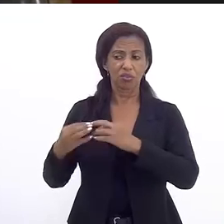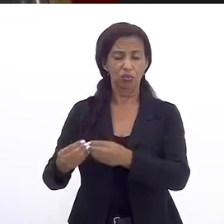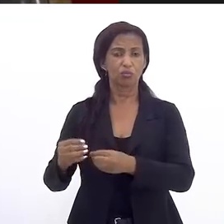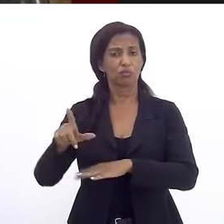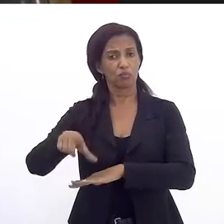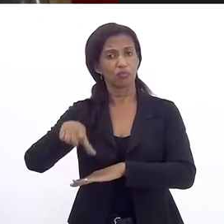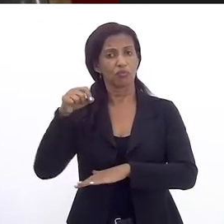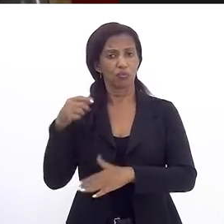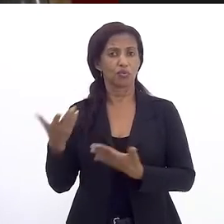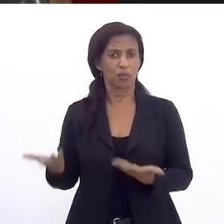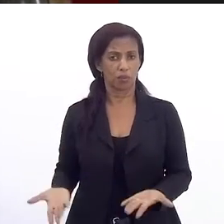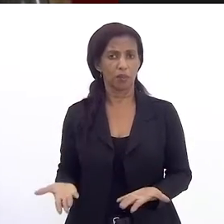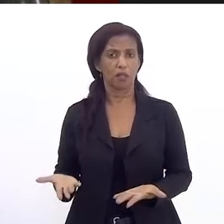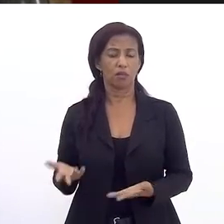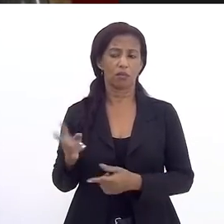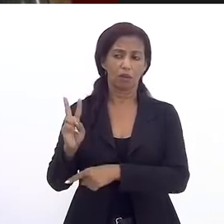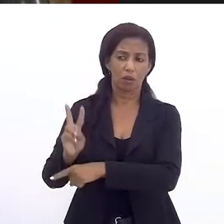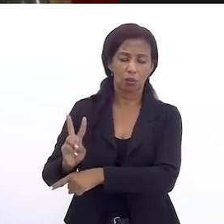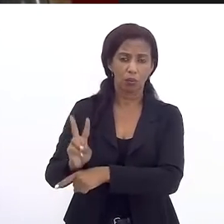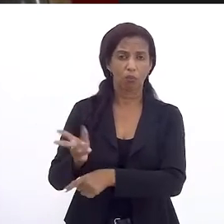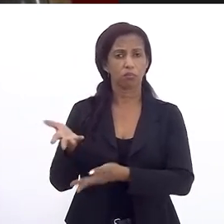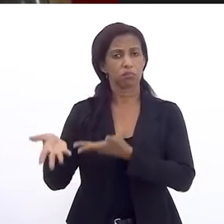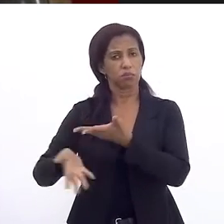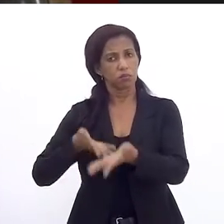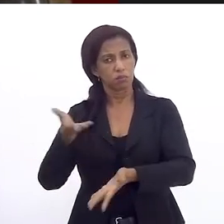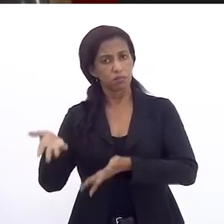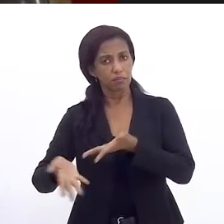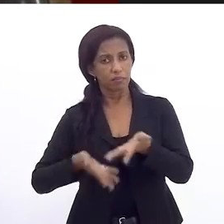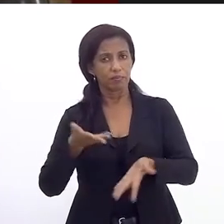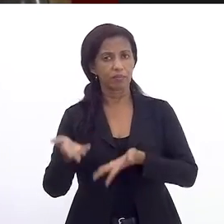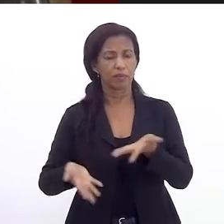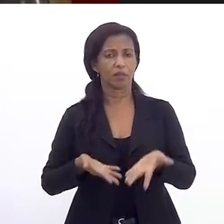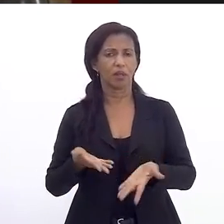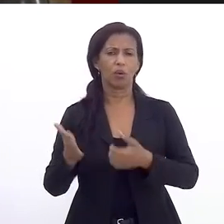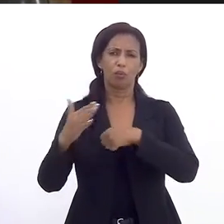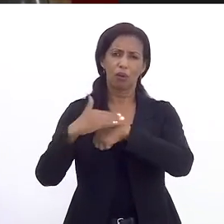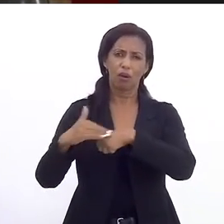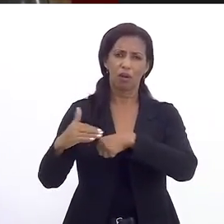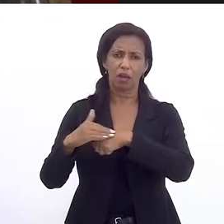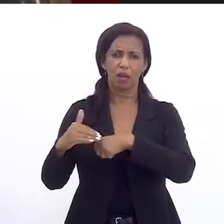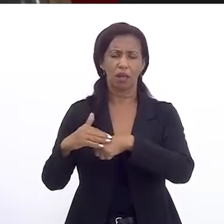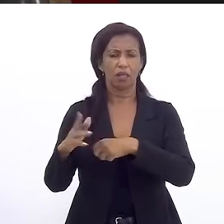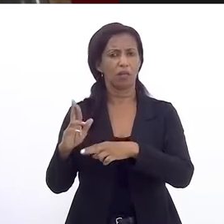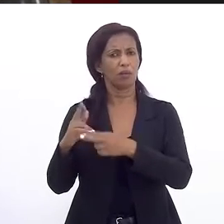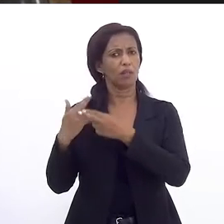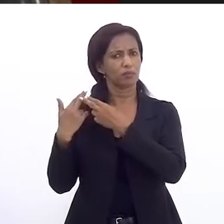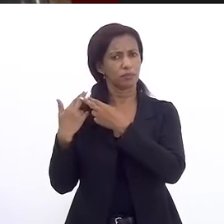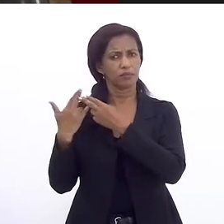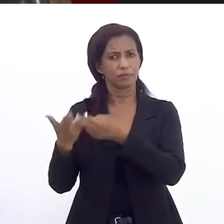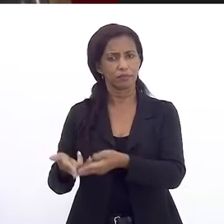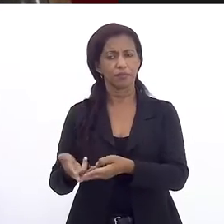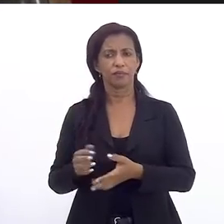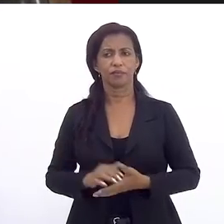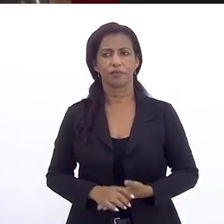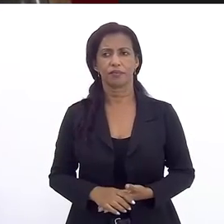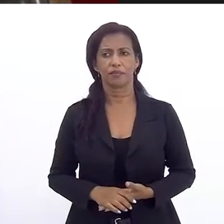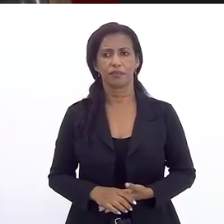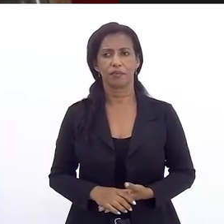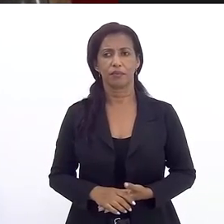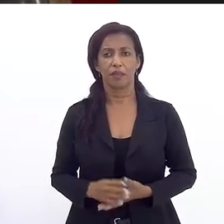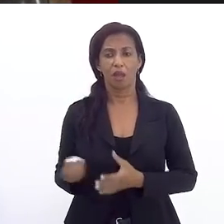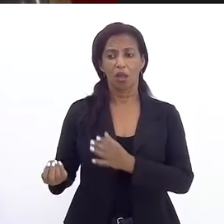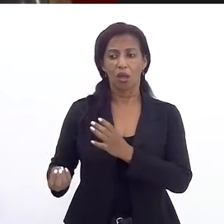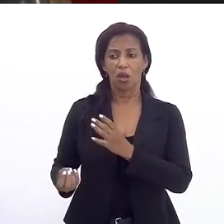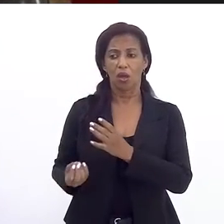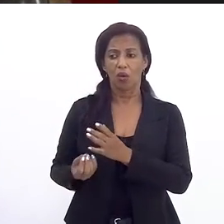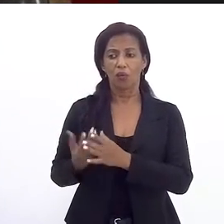cumprido. Fui eleita para isso, para estar à frente do meu município, para cuidar dele com maior carinho e